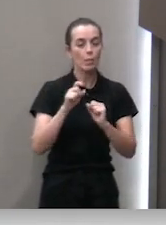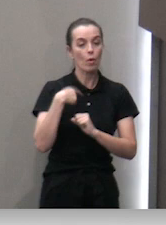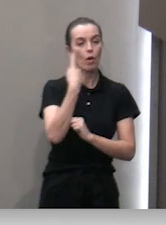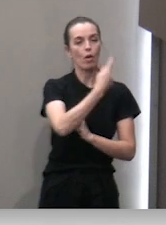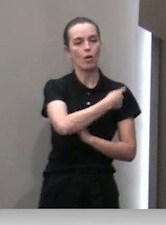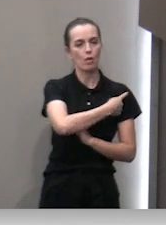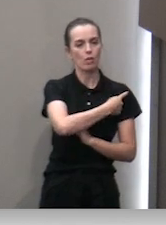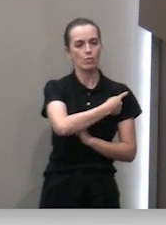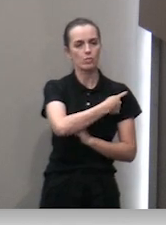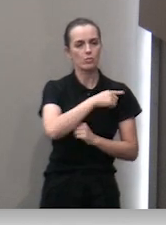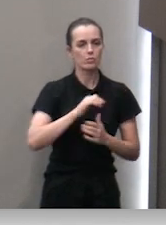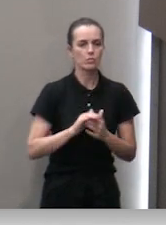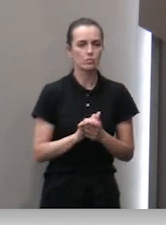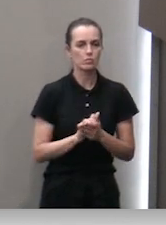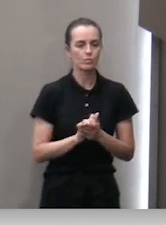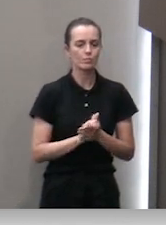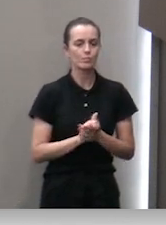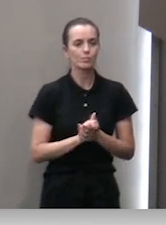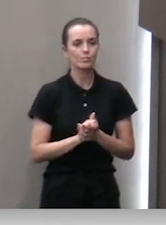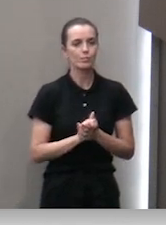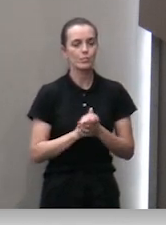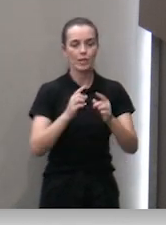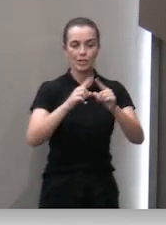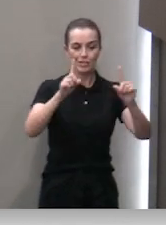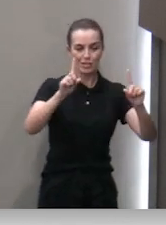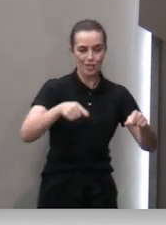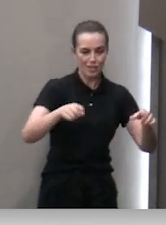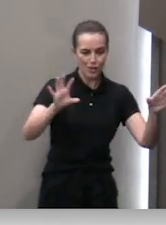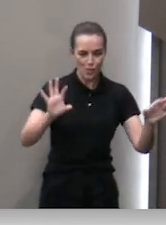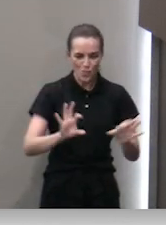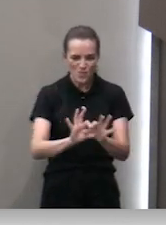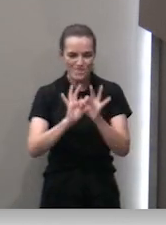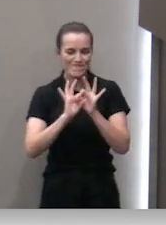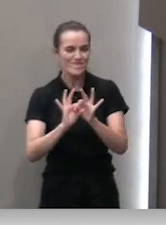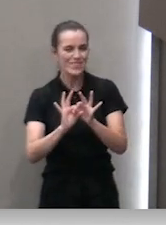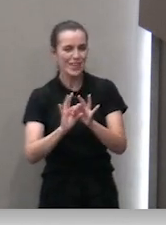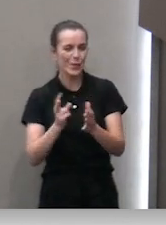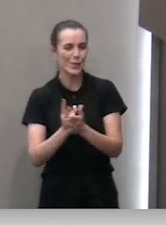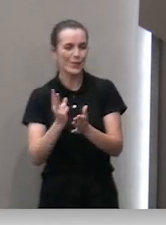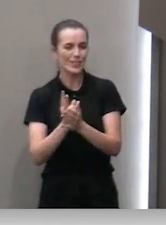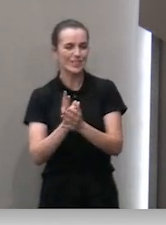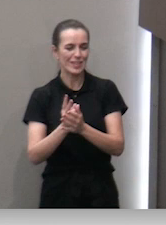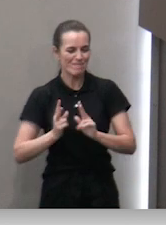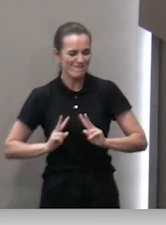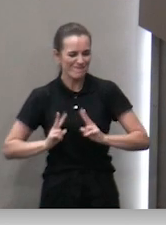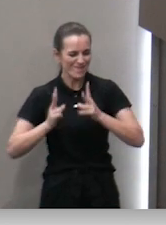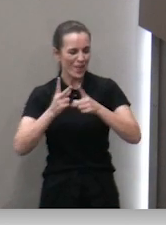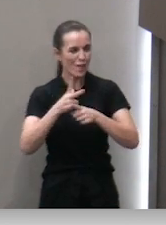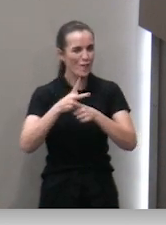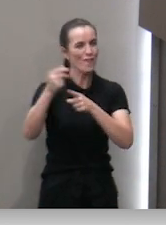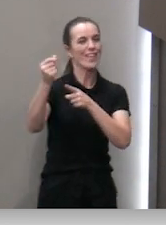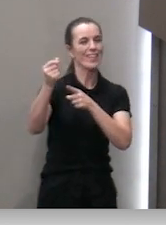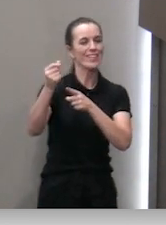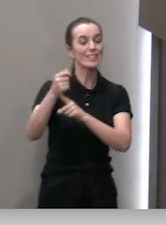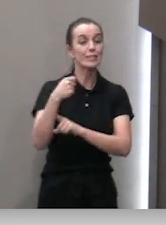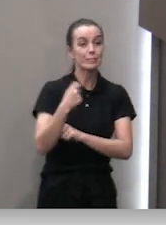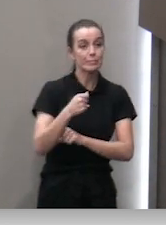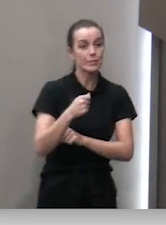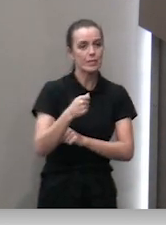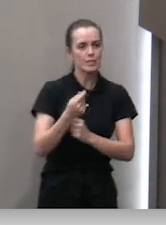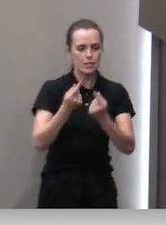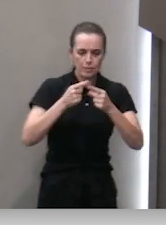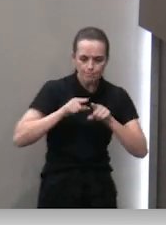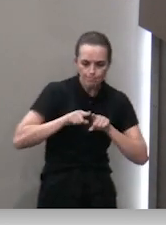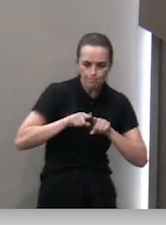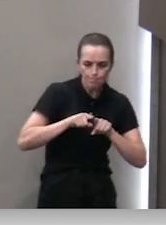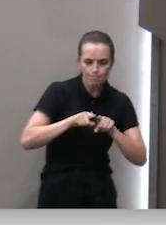valer a máxima que servidores unidos dificilmente serão vencidos. É preciso estreitar nossas relações